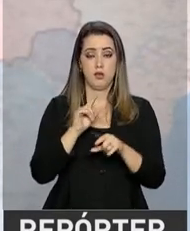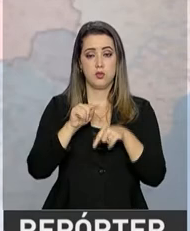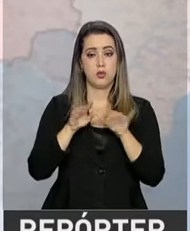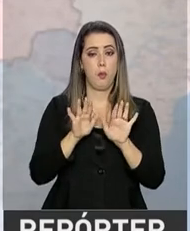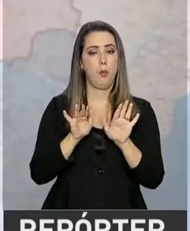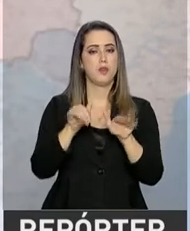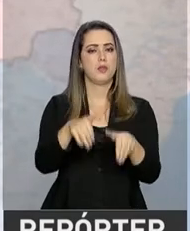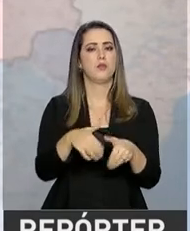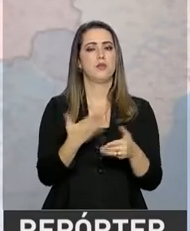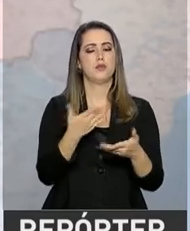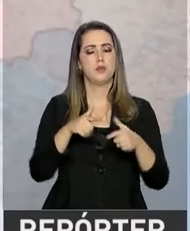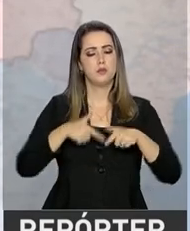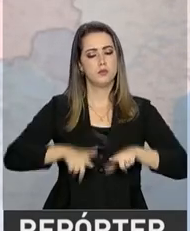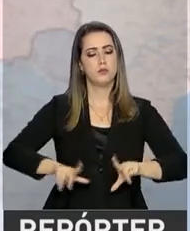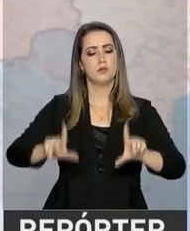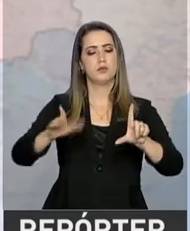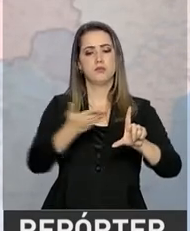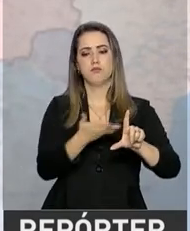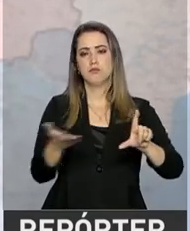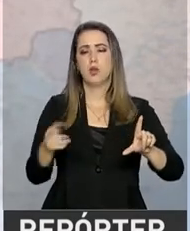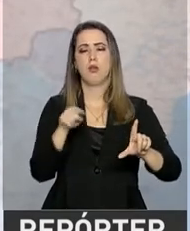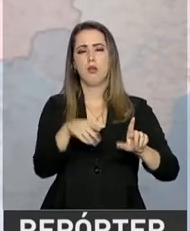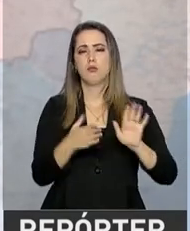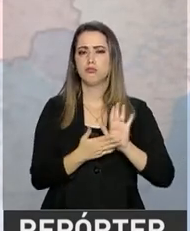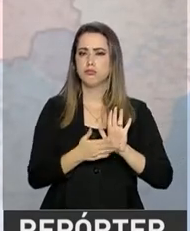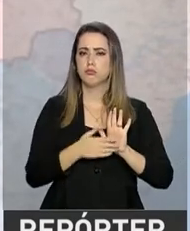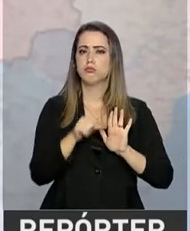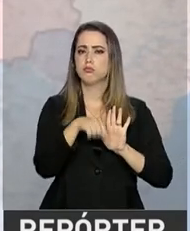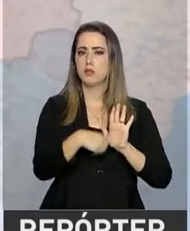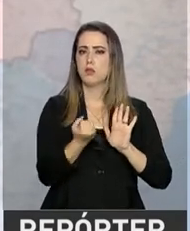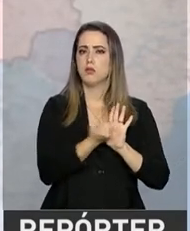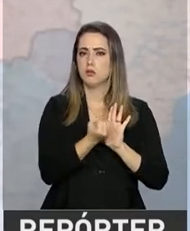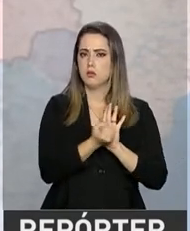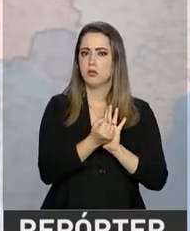conclusão do curso recebe um certificado chancelada pelo nbb